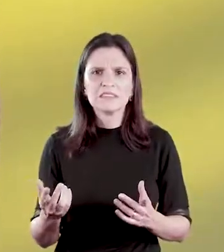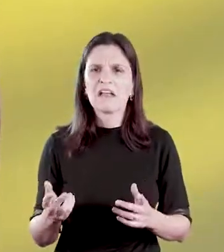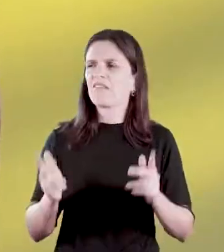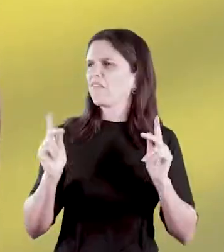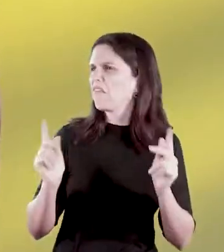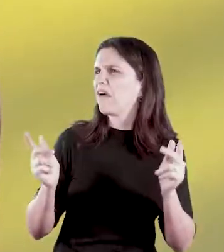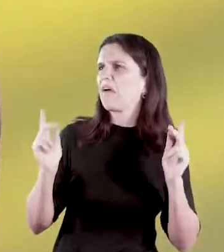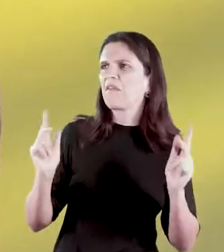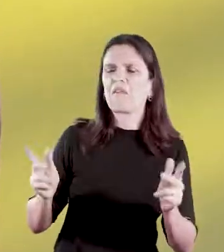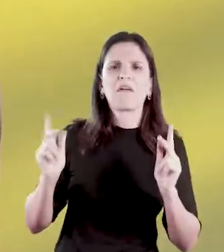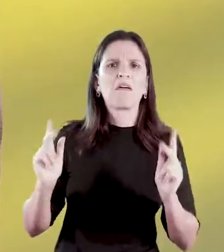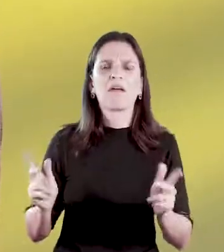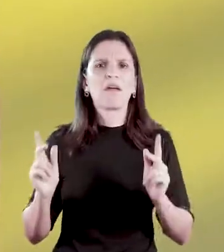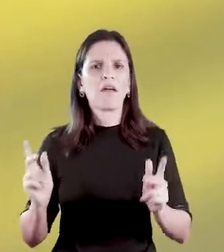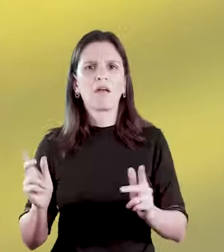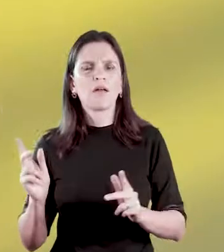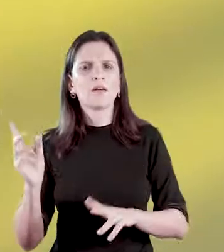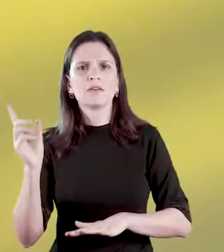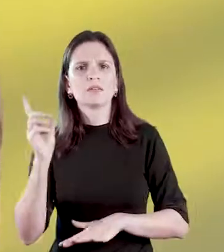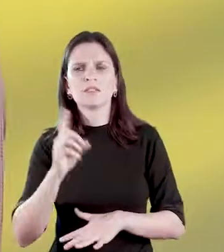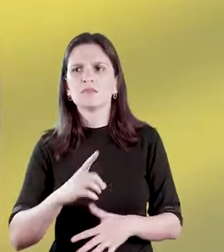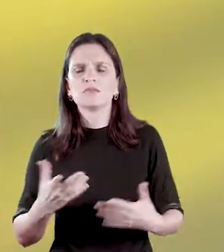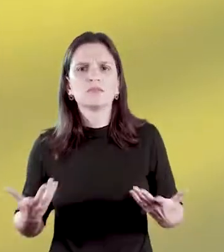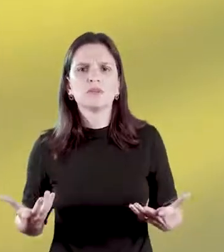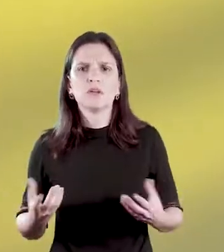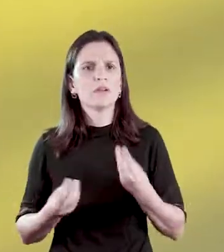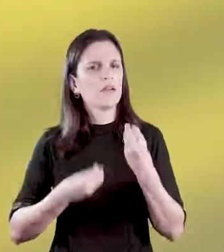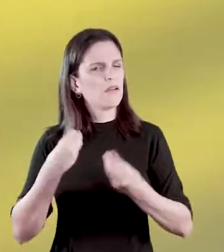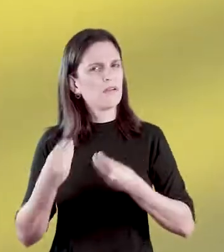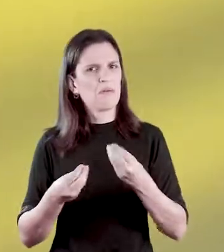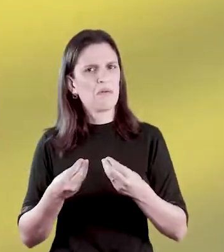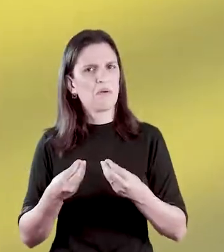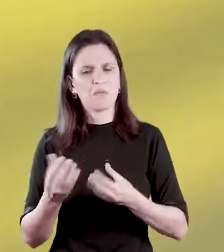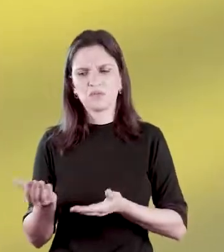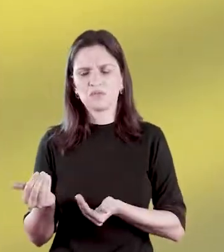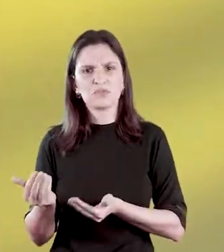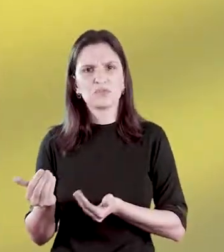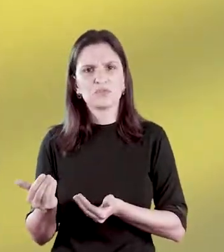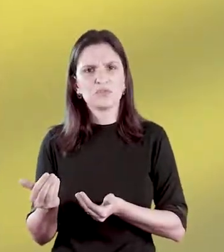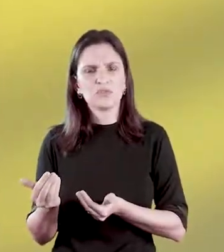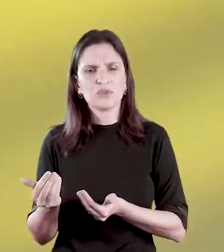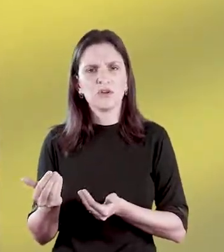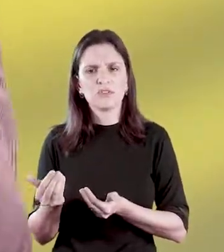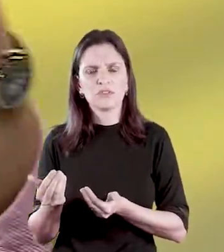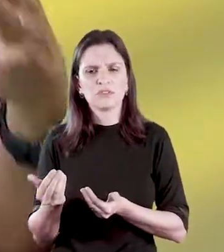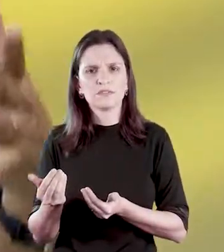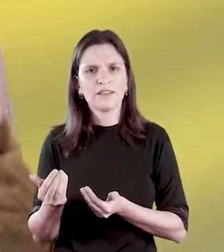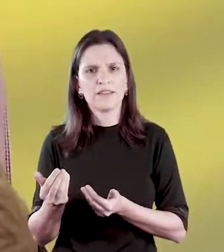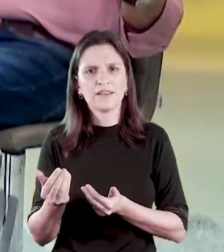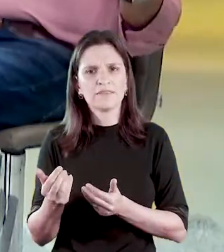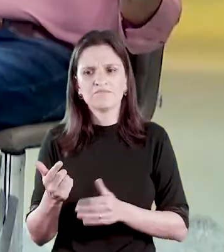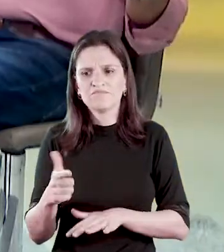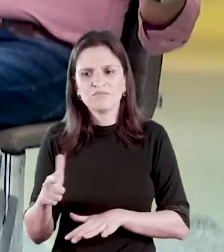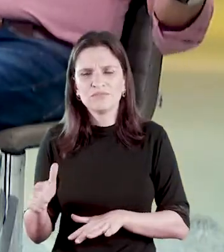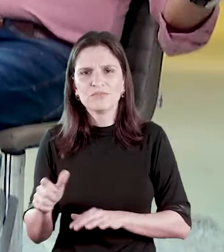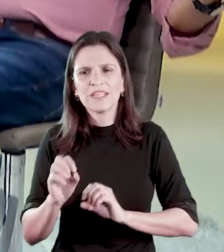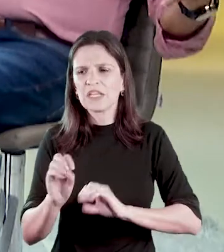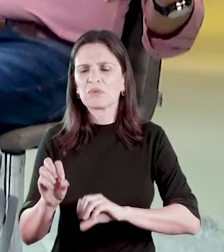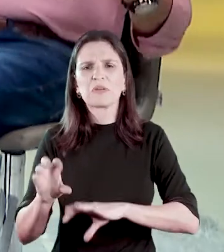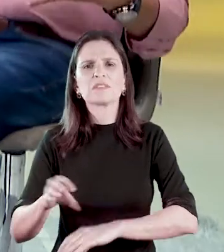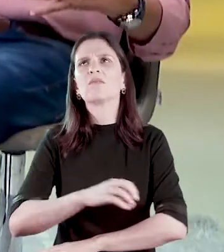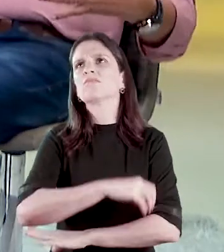maquinário vovó para juventude aprender ele sai de lá do jeito que entrou tá eu tô te falando porque na frente da minha casa